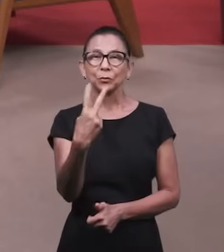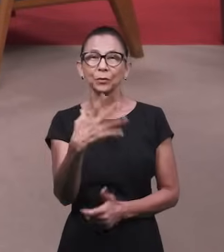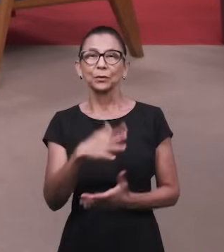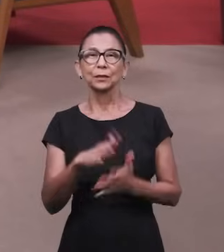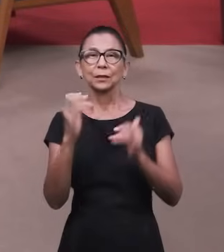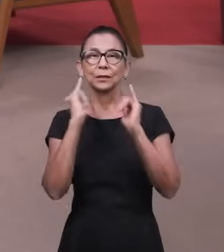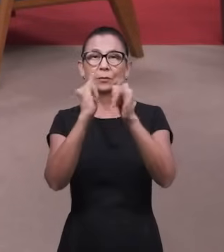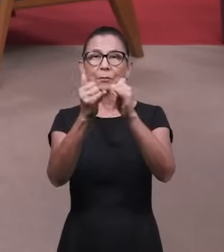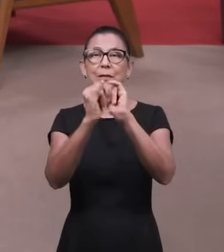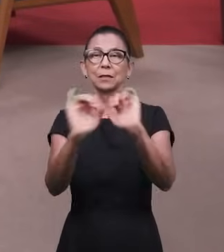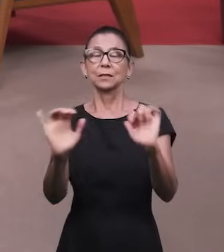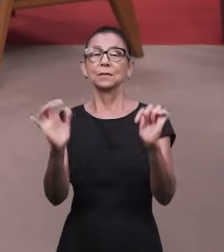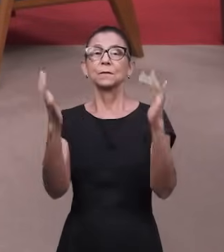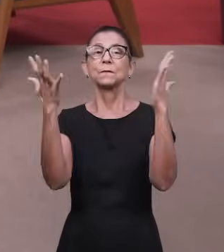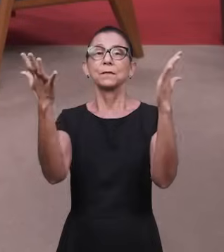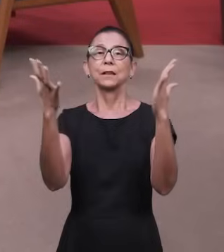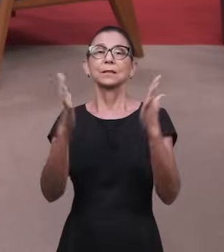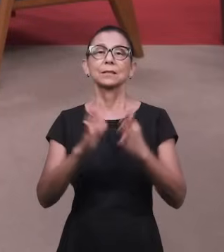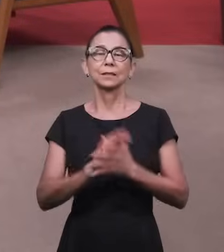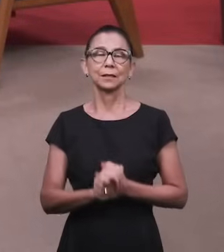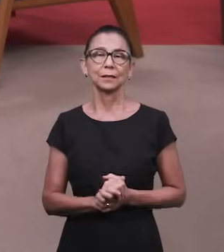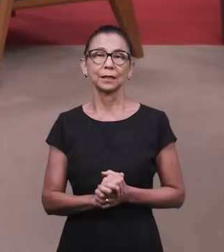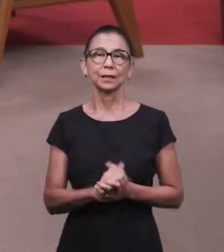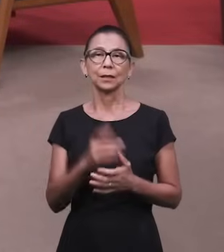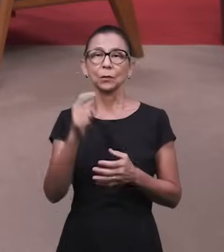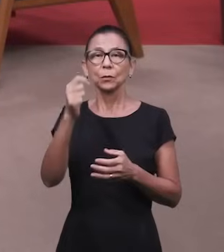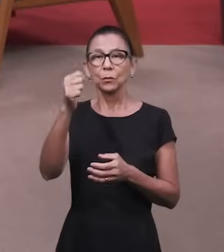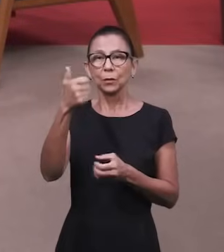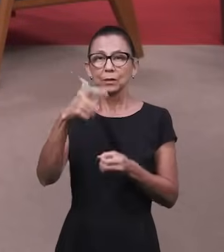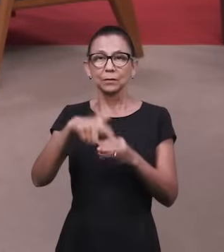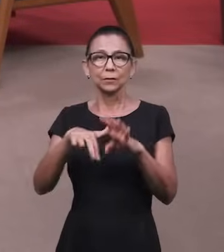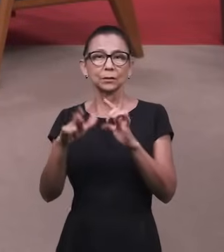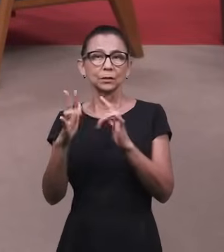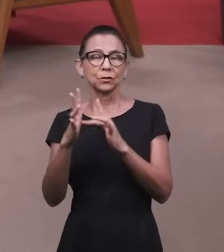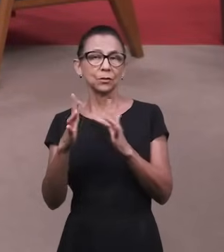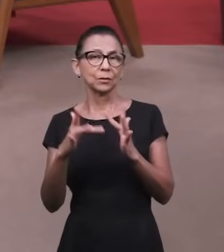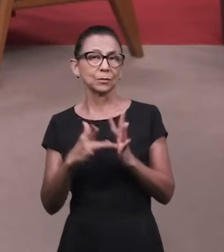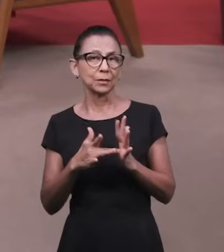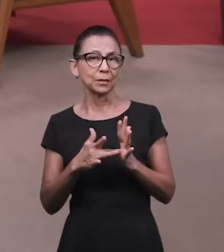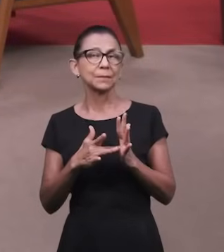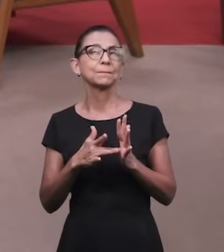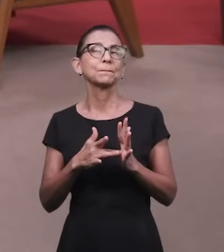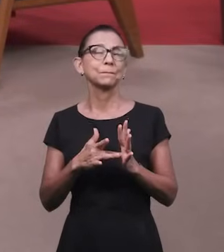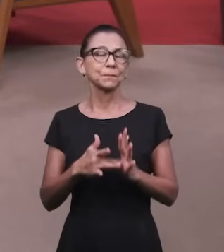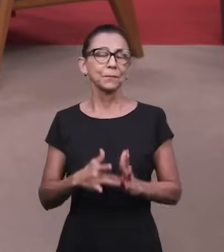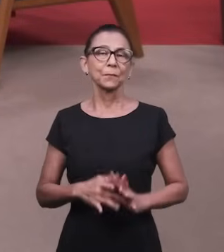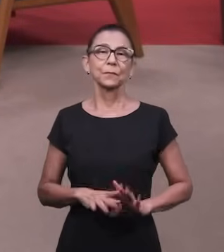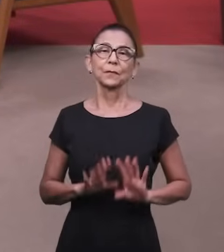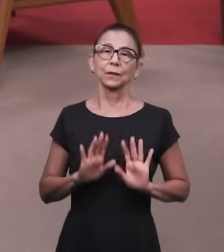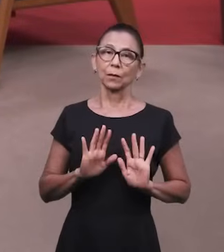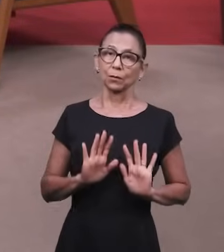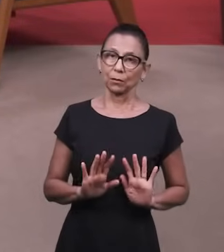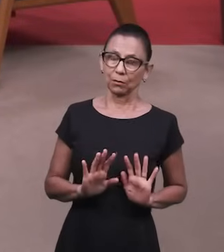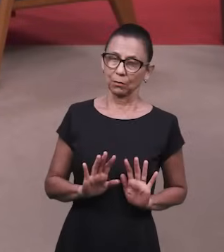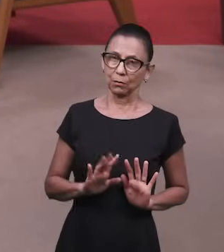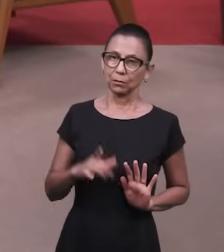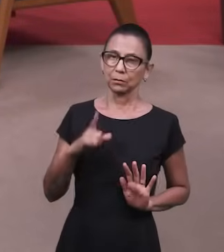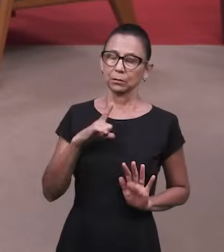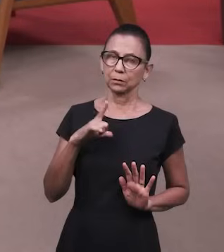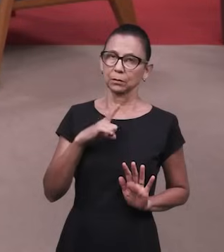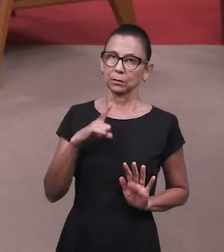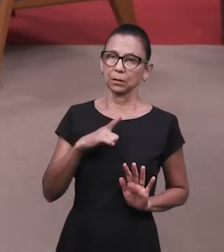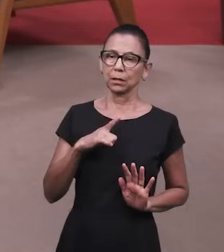a percepção do que está acontecendo, sob o ponto de vista histórico e profético, mas também de dizer, olha, há um povo